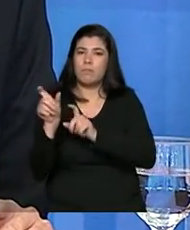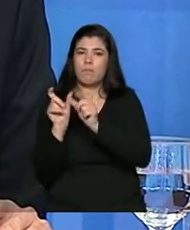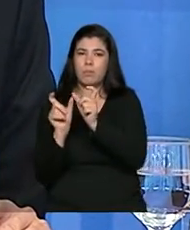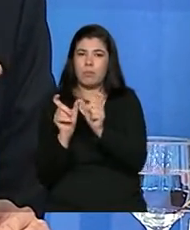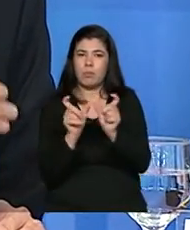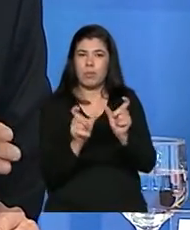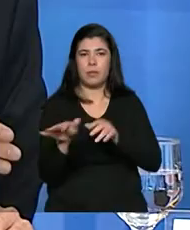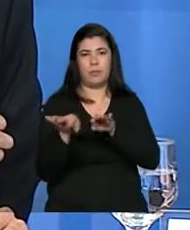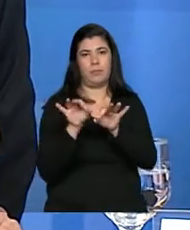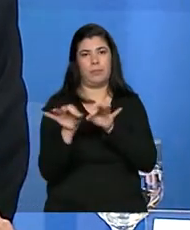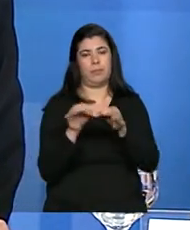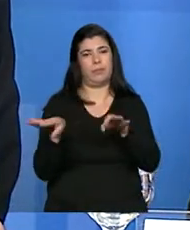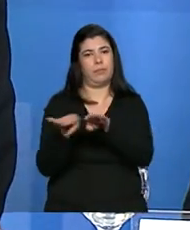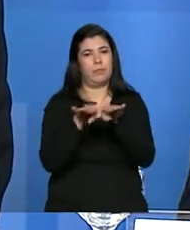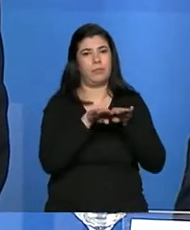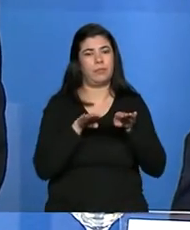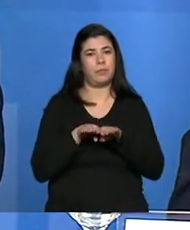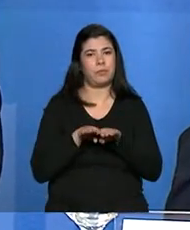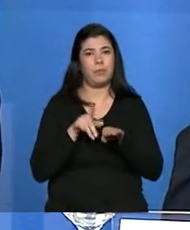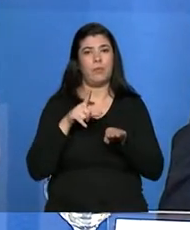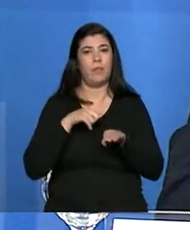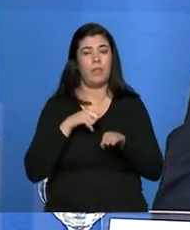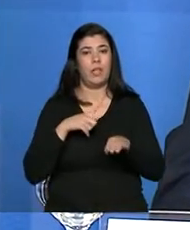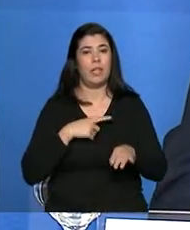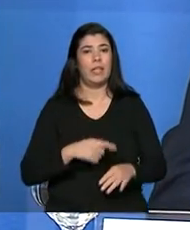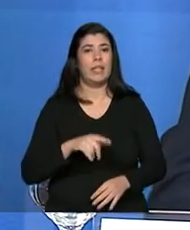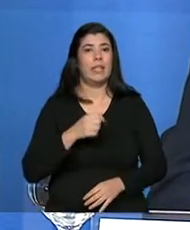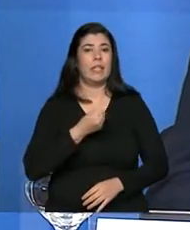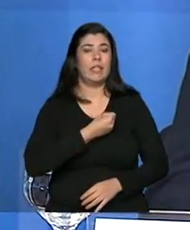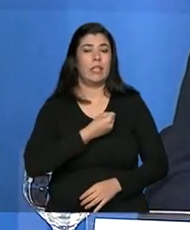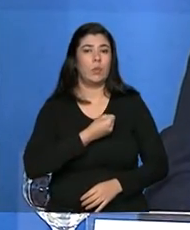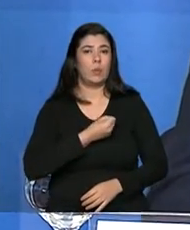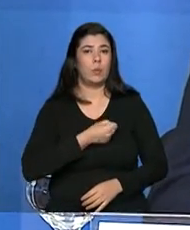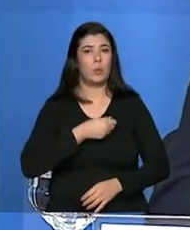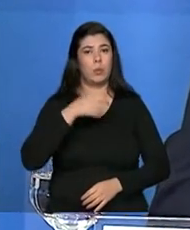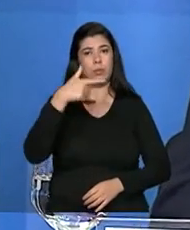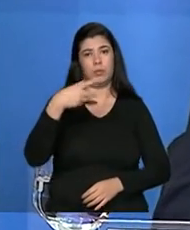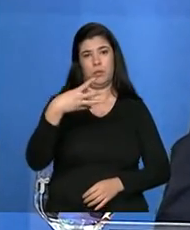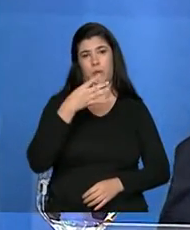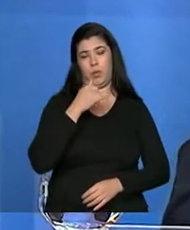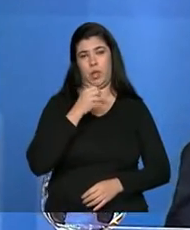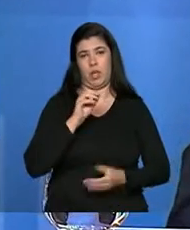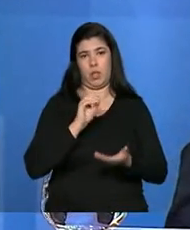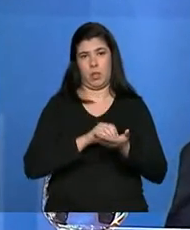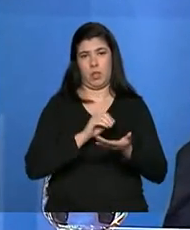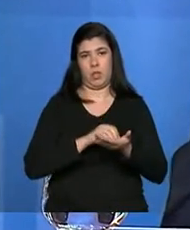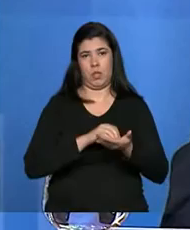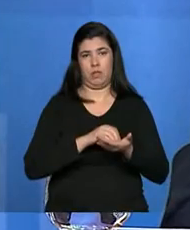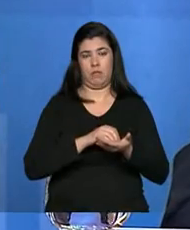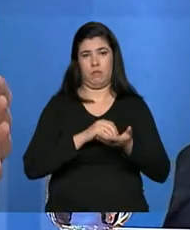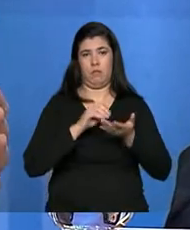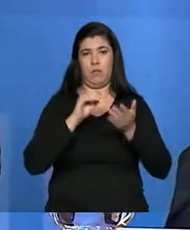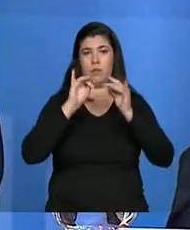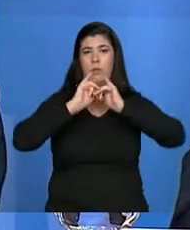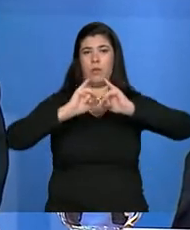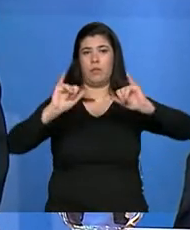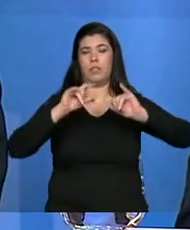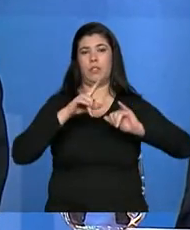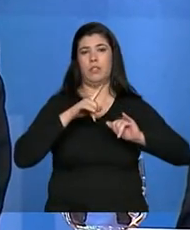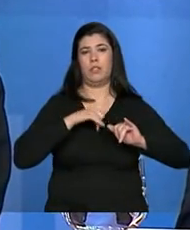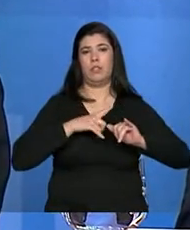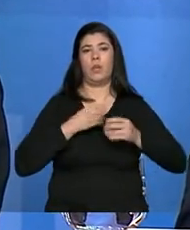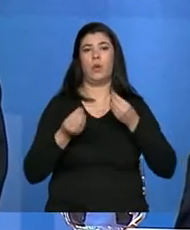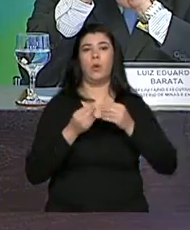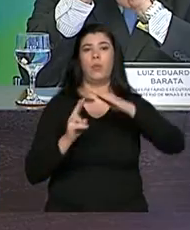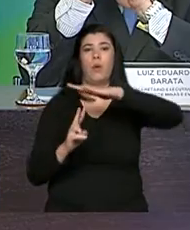aqui também que não está no 23 e que estava 24 não foi anunciado por exemplo na transmissão tem 2 bi pólos